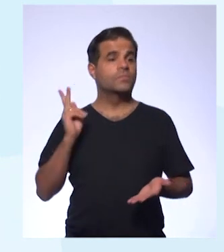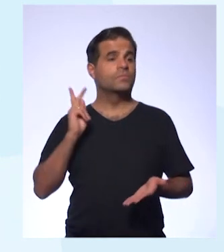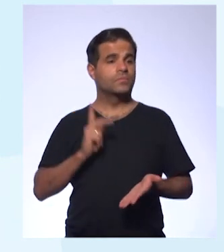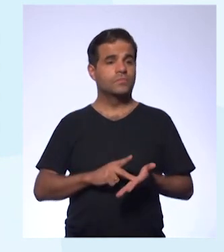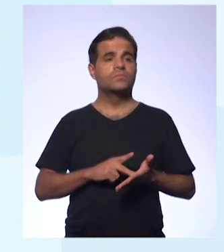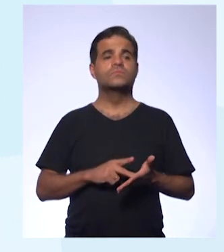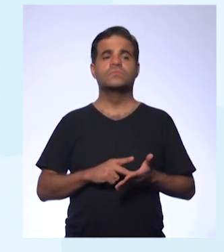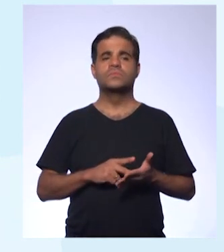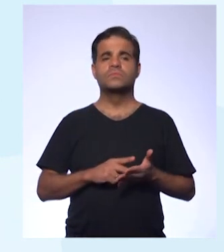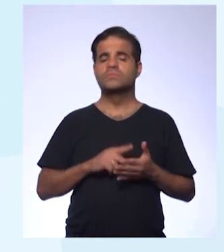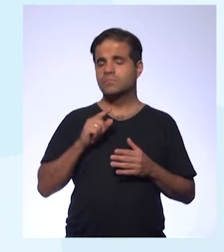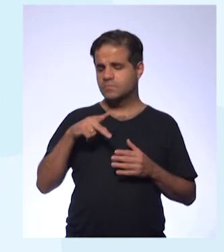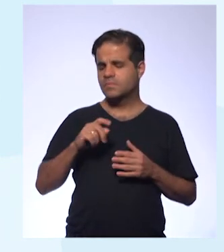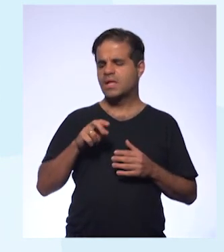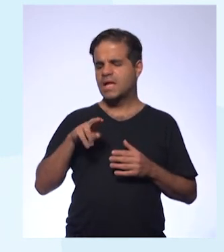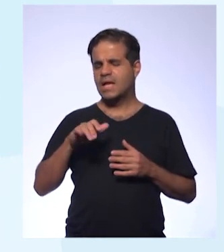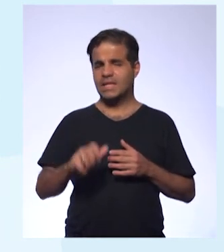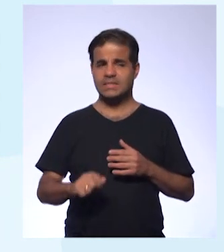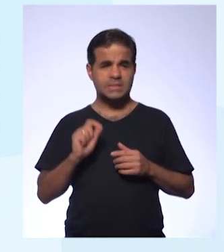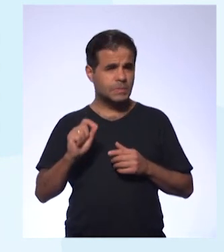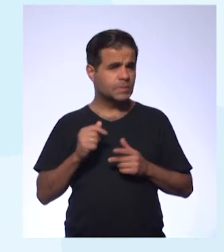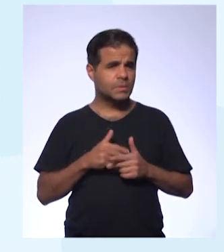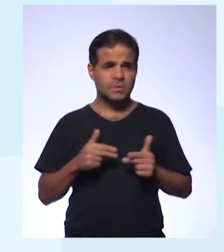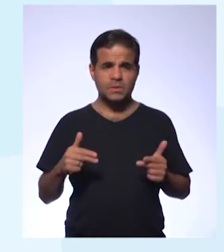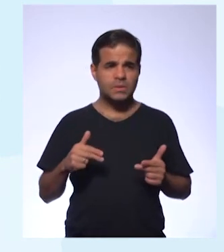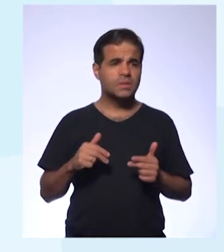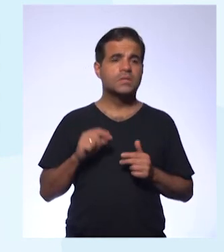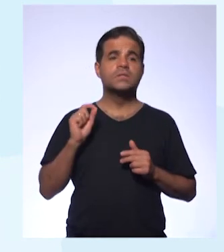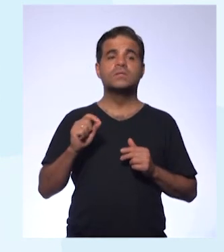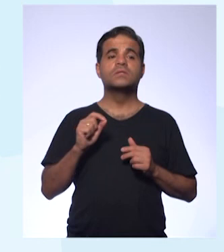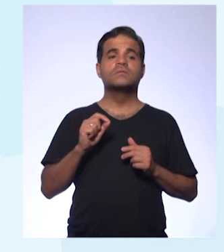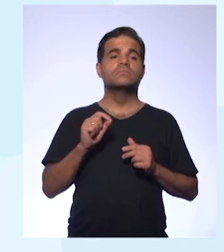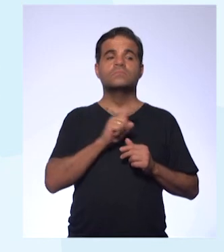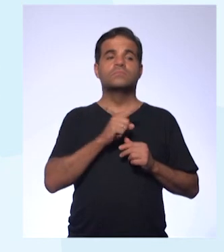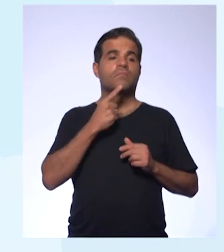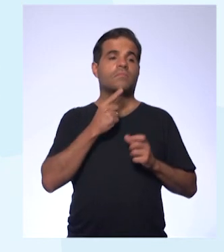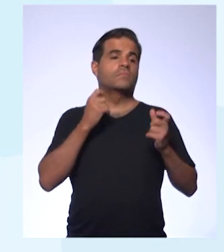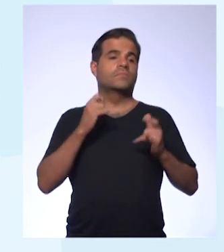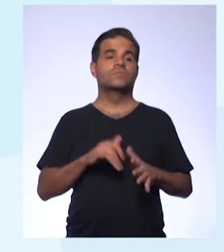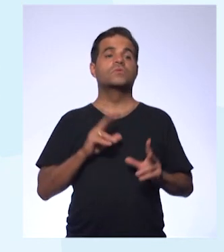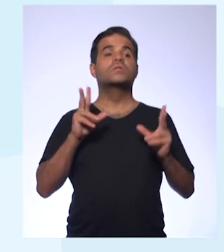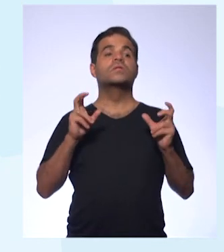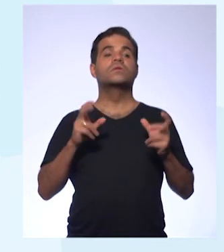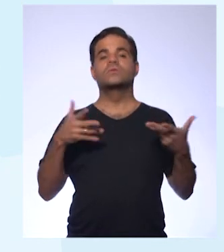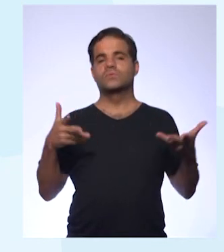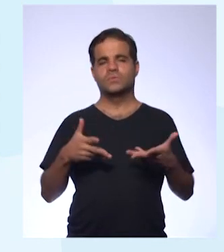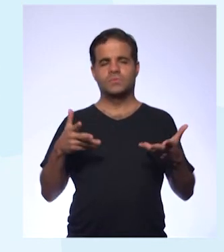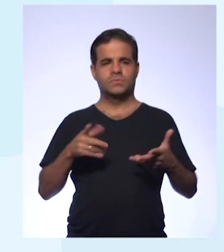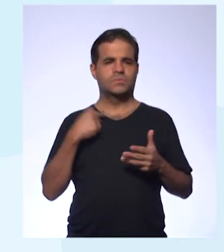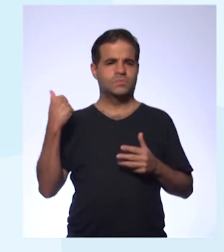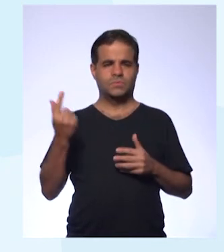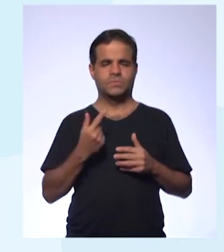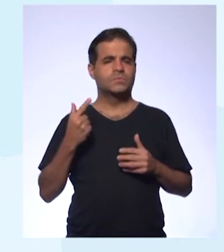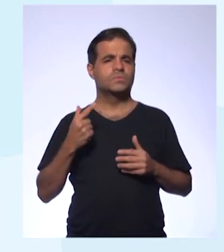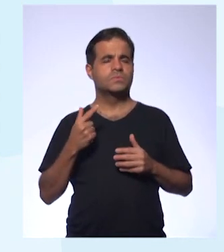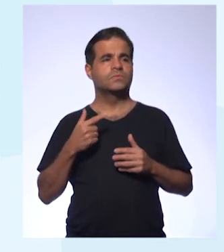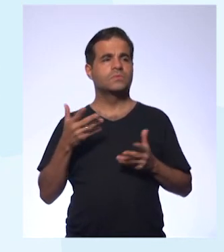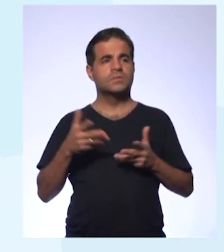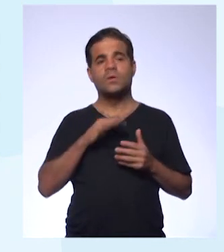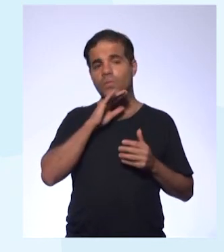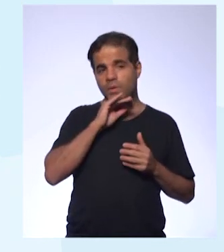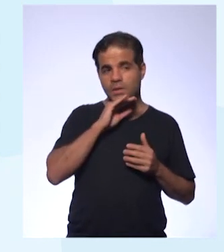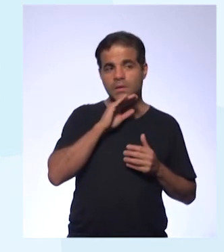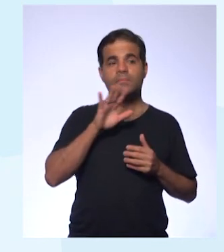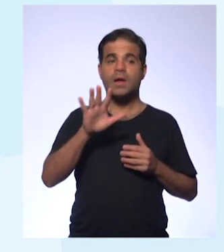verdadeiro desagrado em Parasita não é que não fala apenas de situação atual